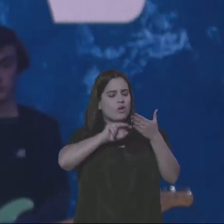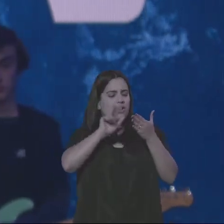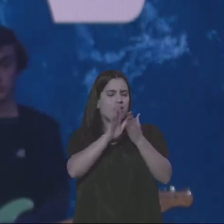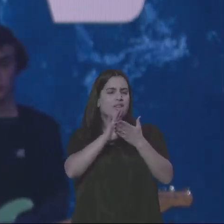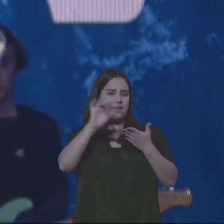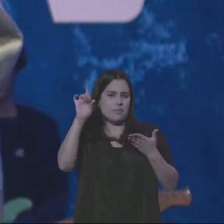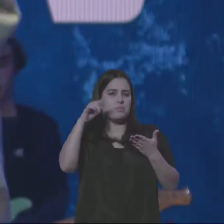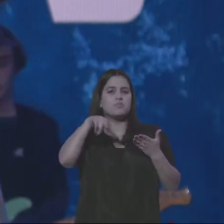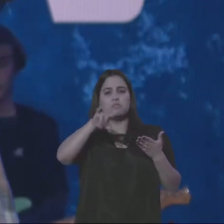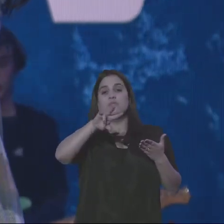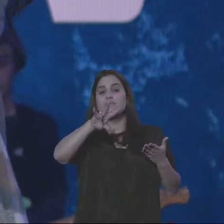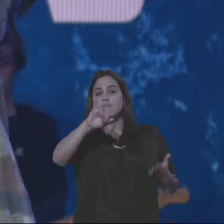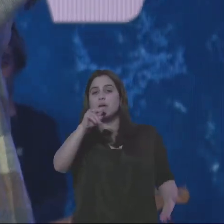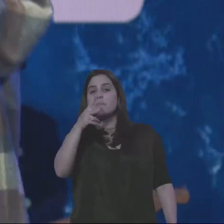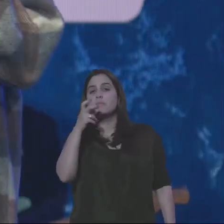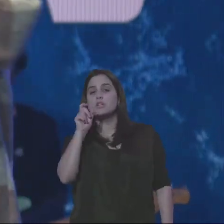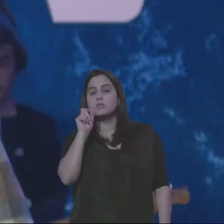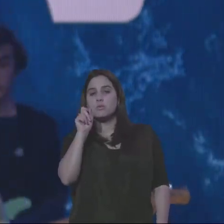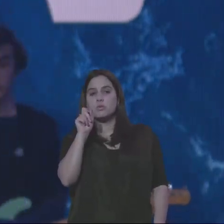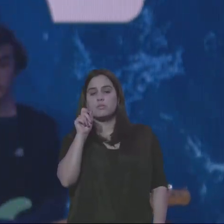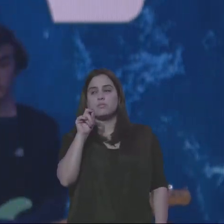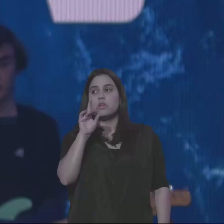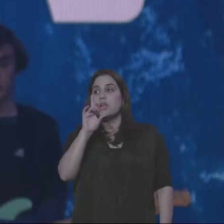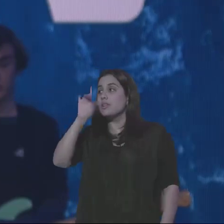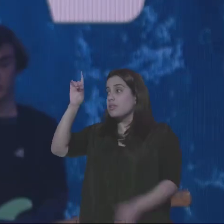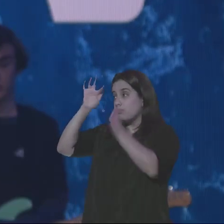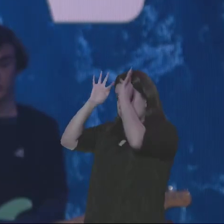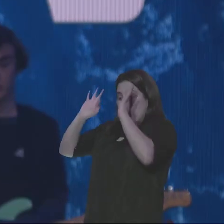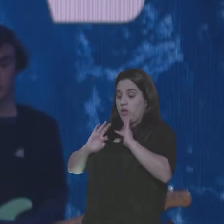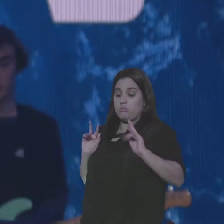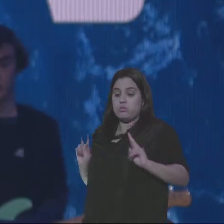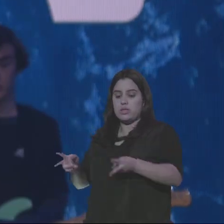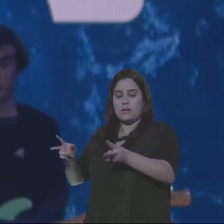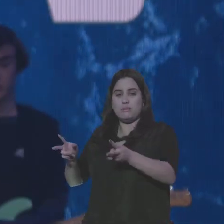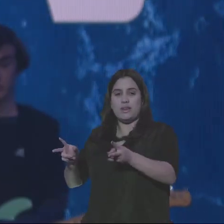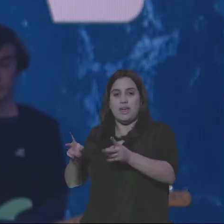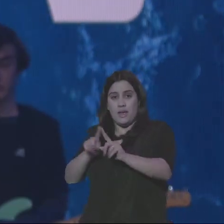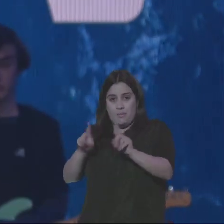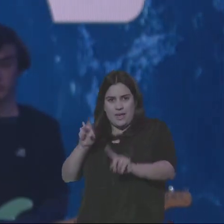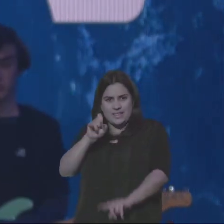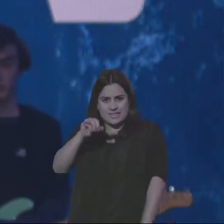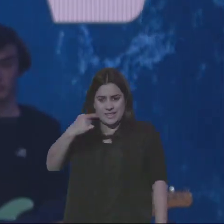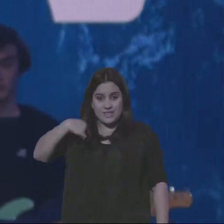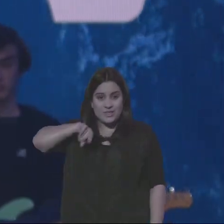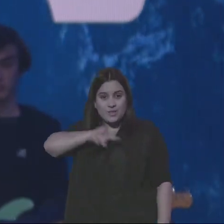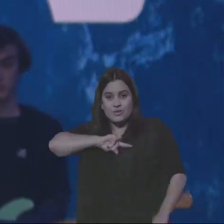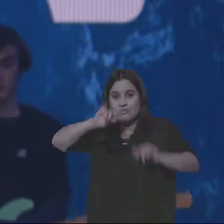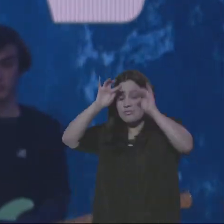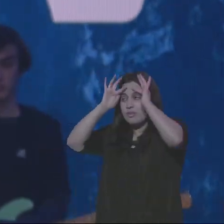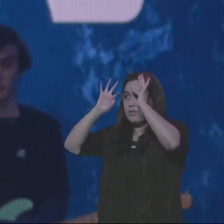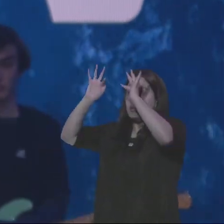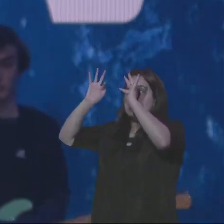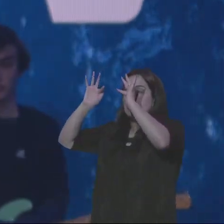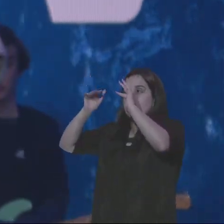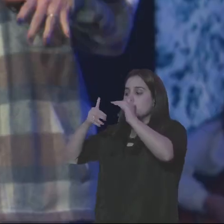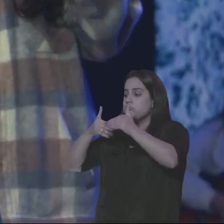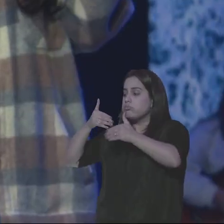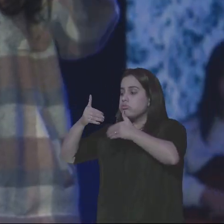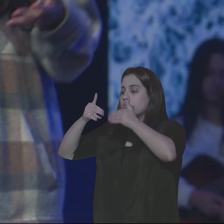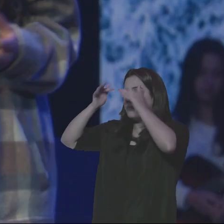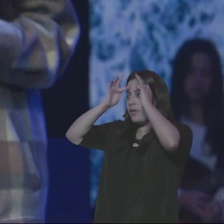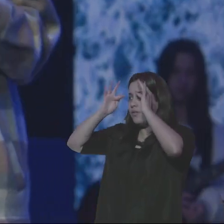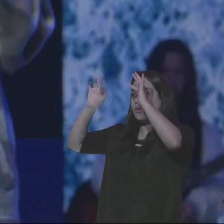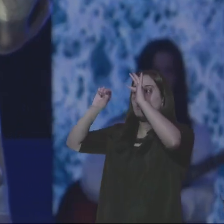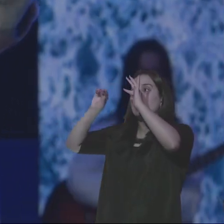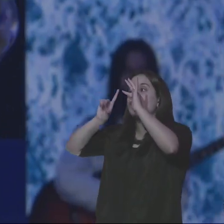você vai ver que quando nós somos fiéis, Deus é fiel sempre, né? Mas quando nós somos fiéis, damos passos de fidelidade com Deus, Ele